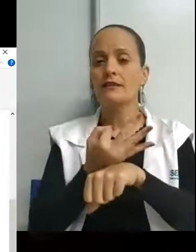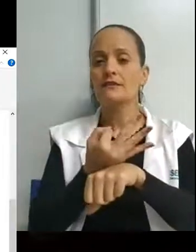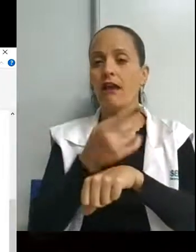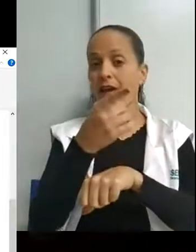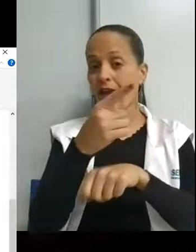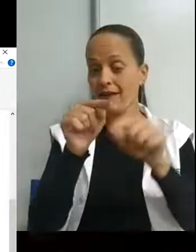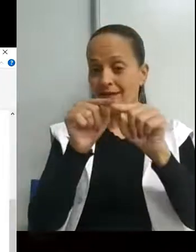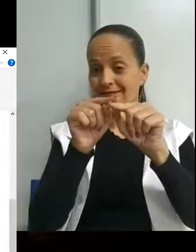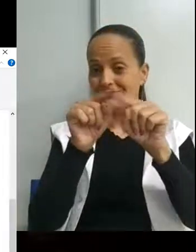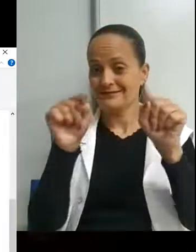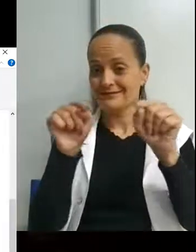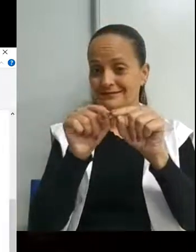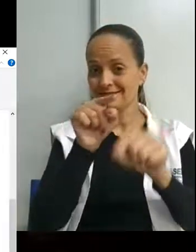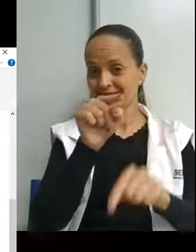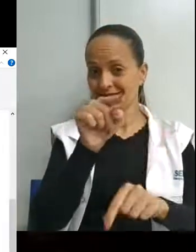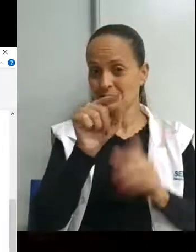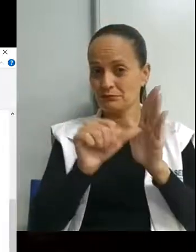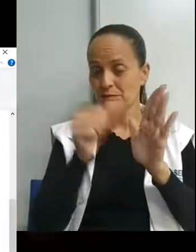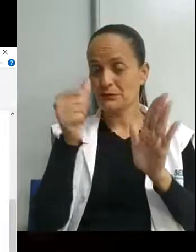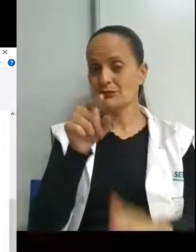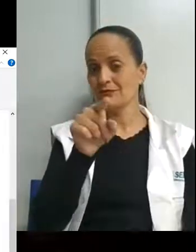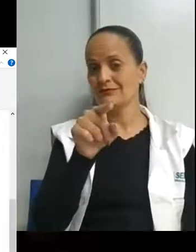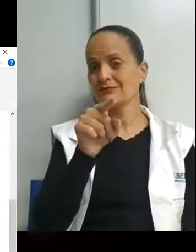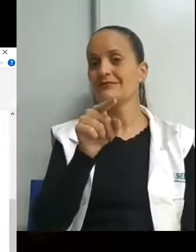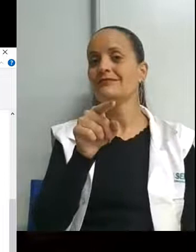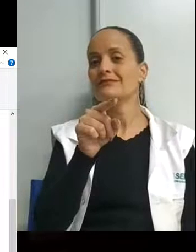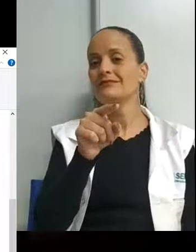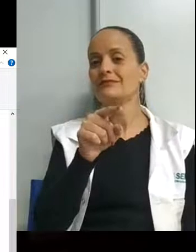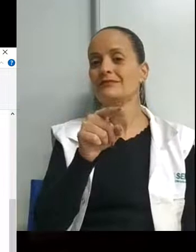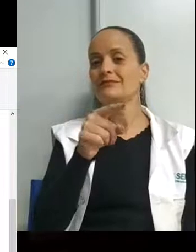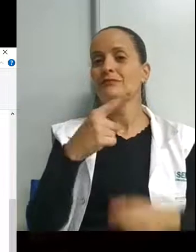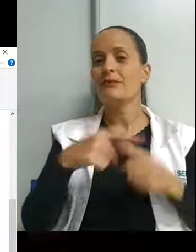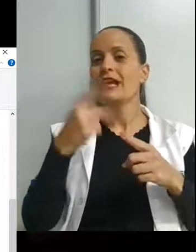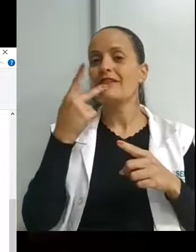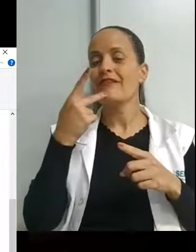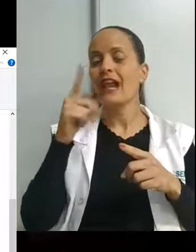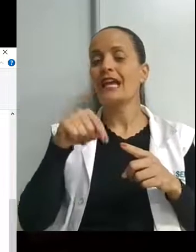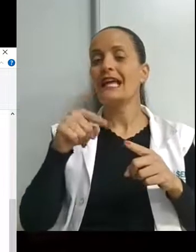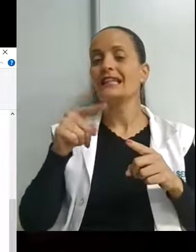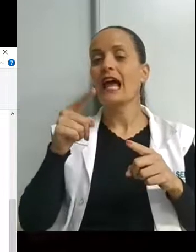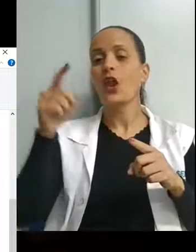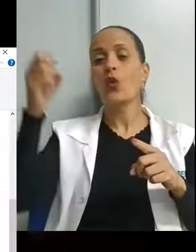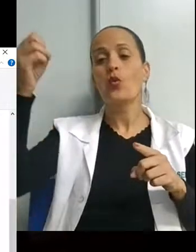ó, do circuito das luminárias da piscina. Então, vou colocar esse valor aqui, ó.